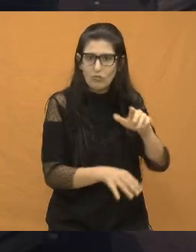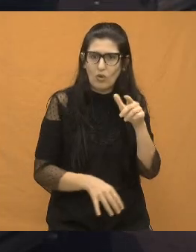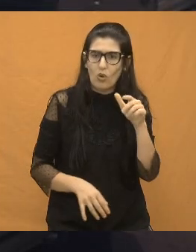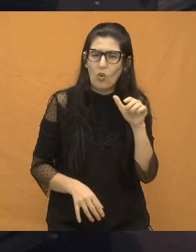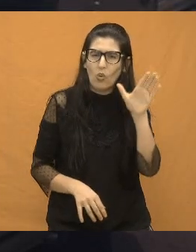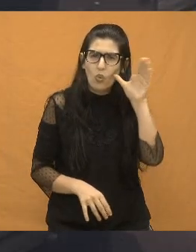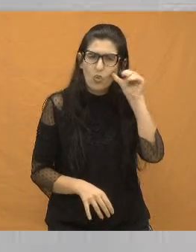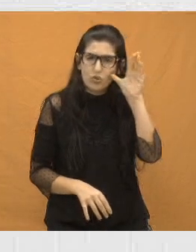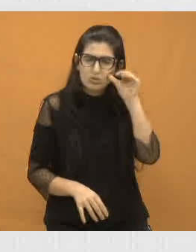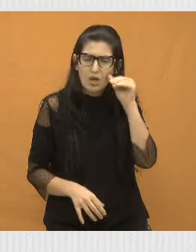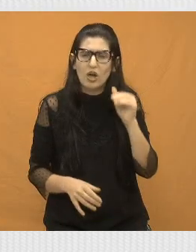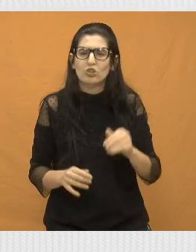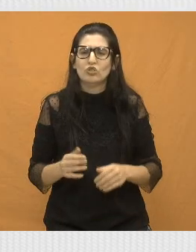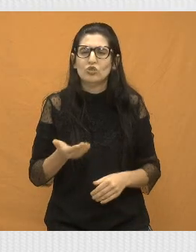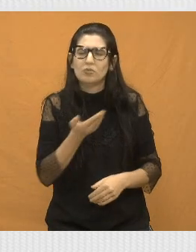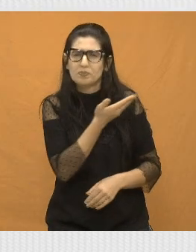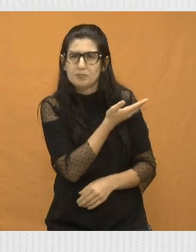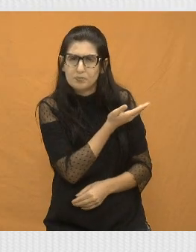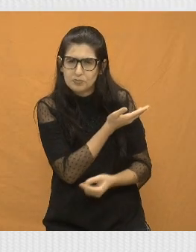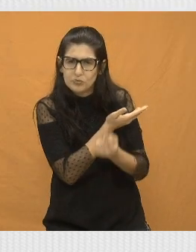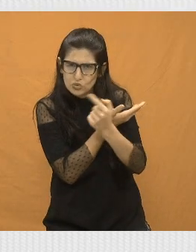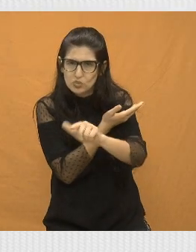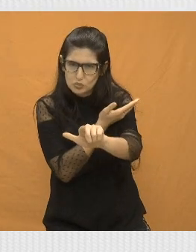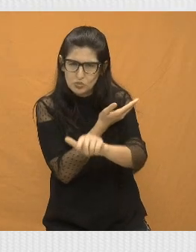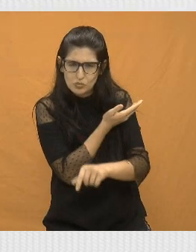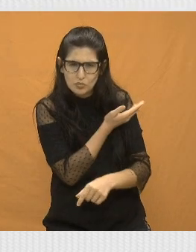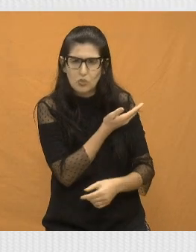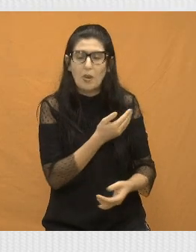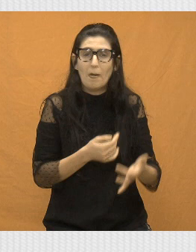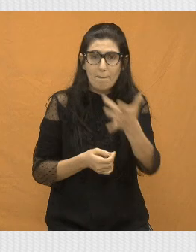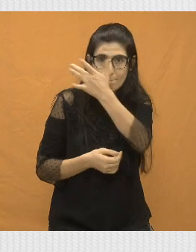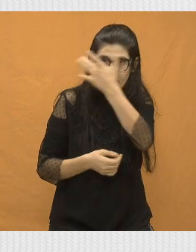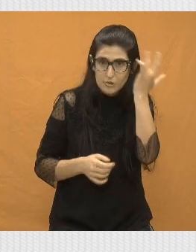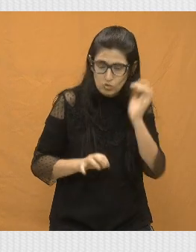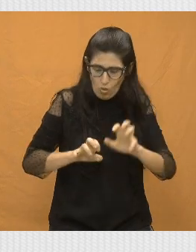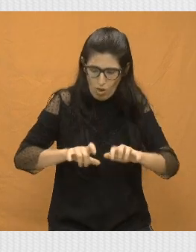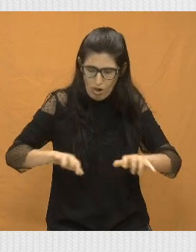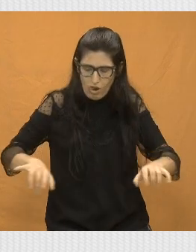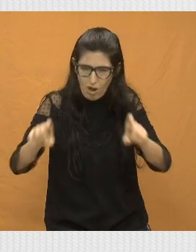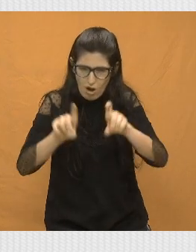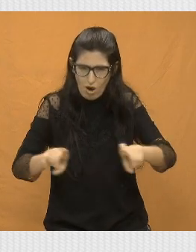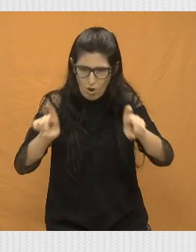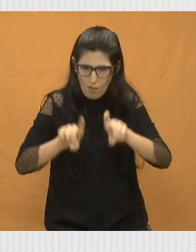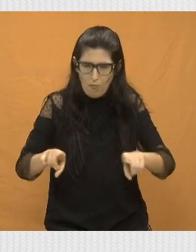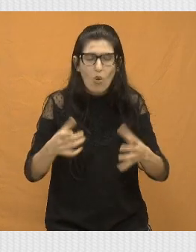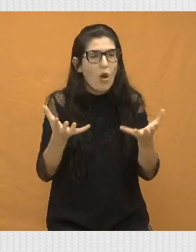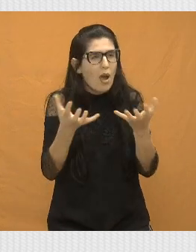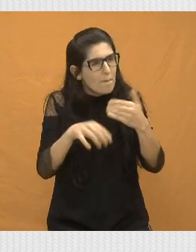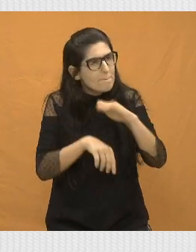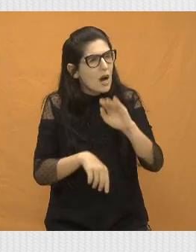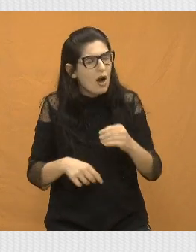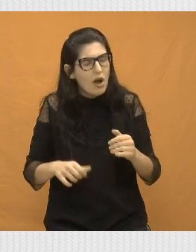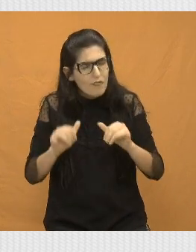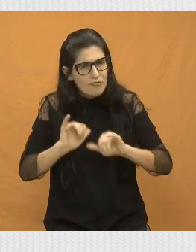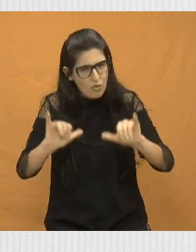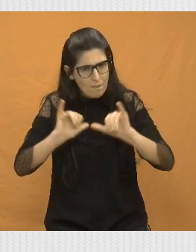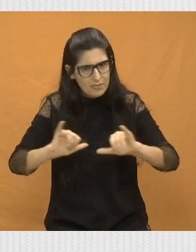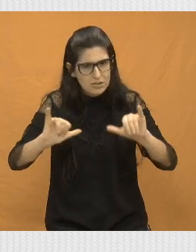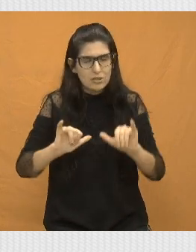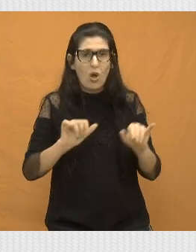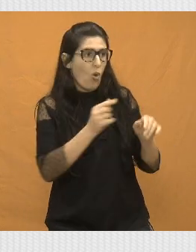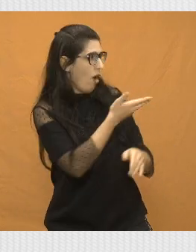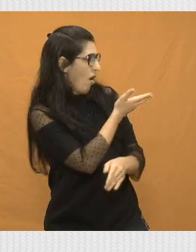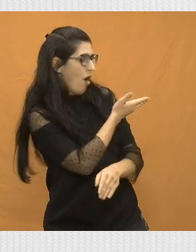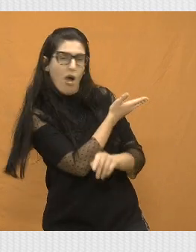Não, lá mesmo. É isso. Se o internauta quiser ainda um pouquinho mais de informação, nessa tela você